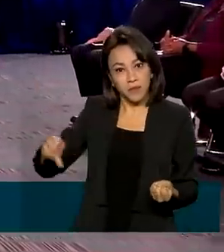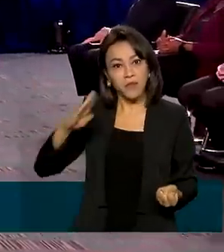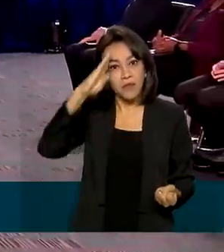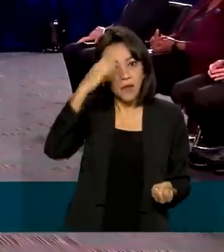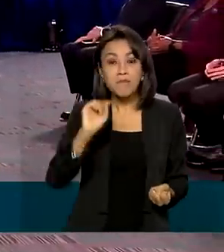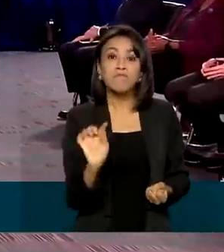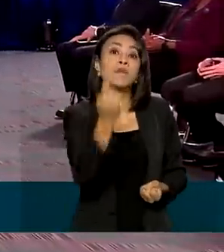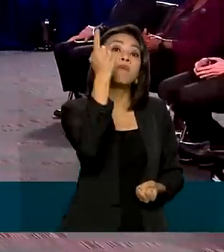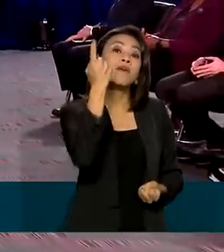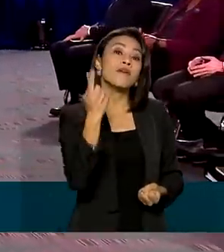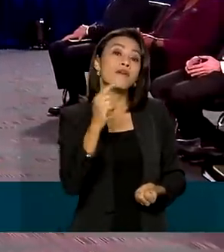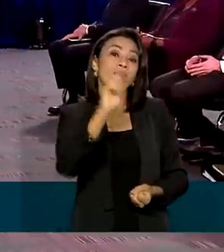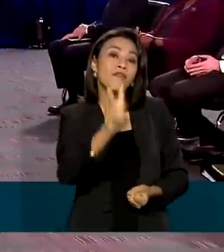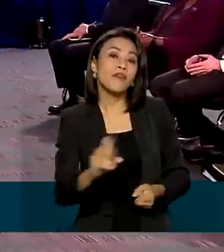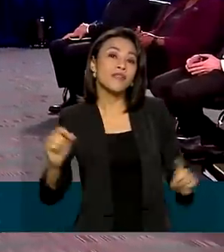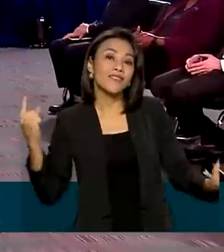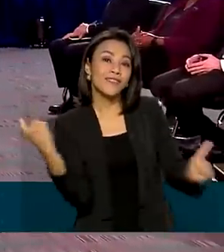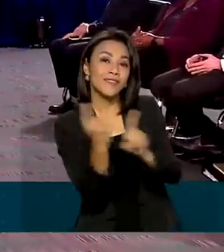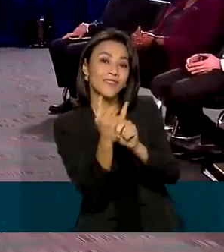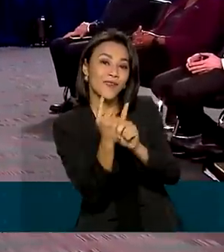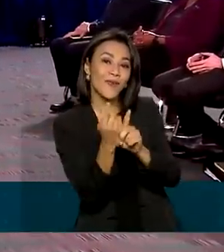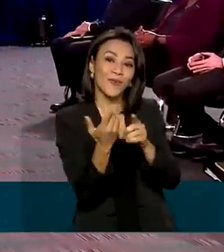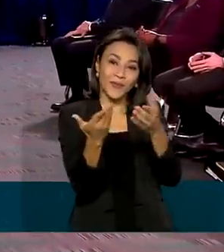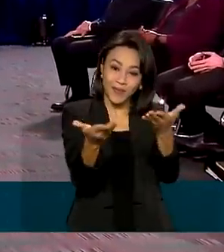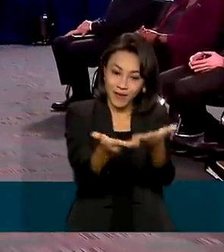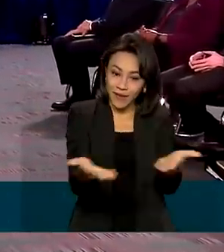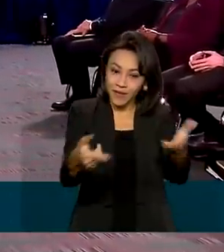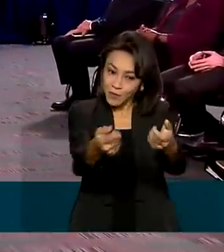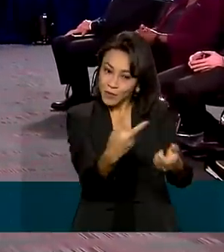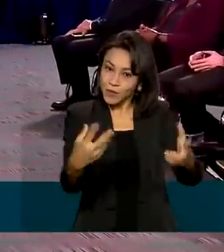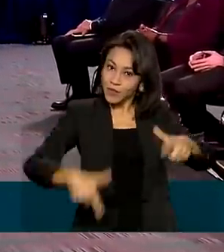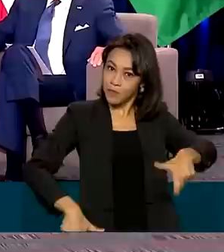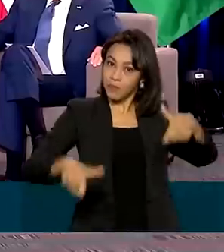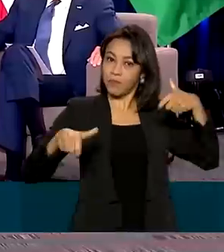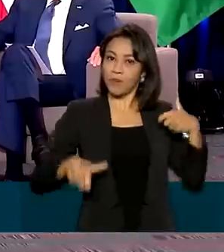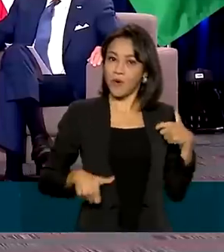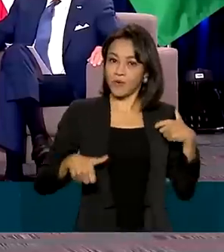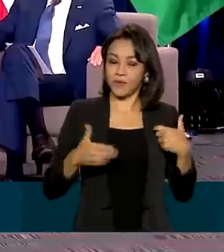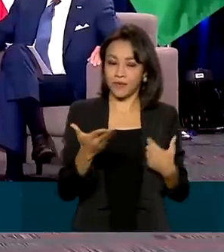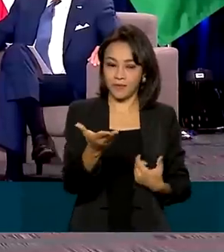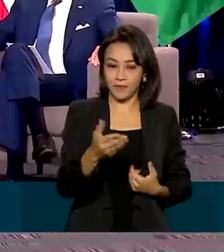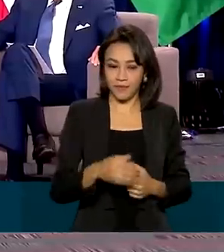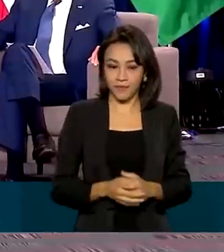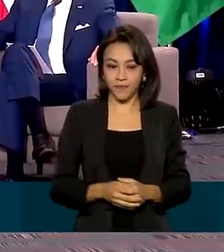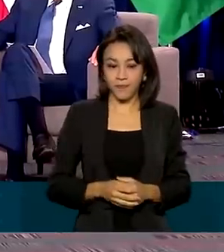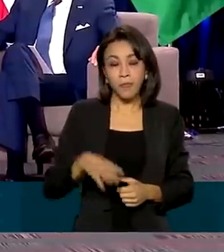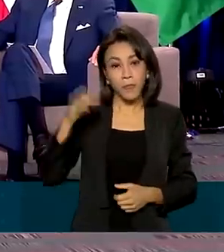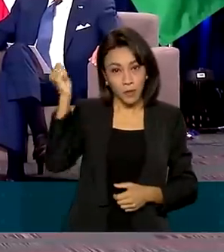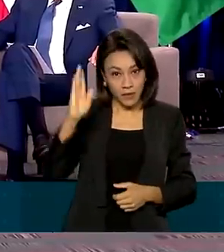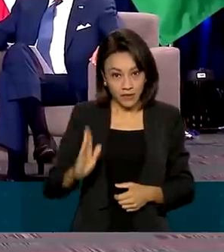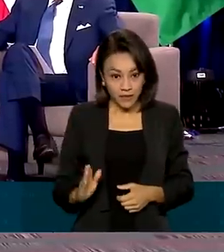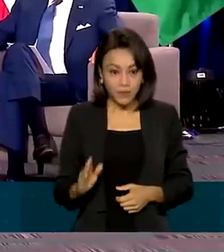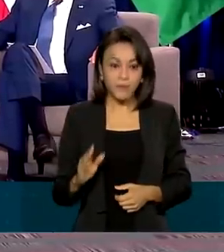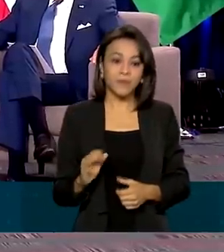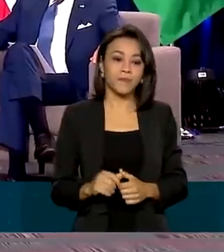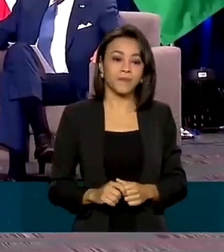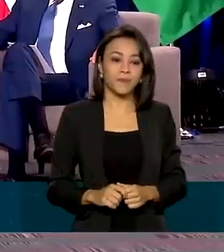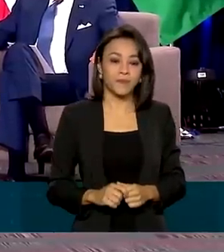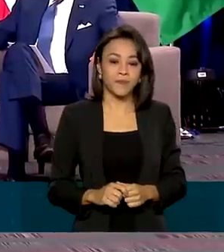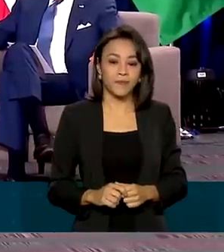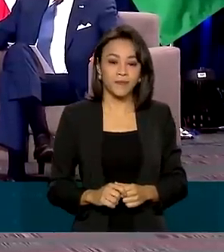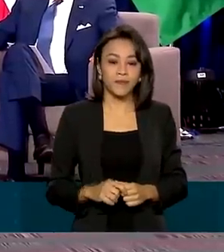vez que os dois se reuniram desde que tomou posse como presidente dos Estados Unidos. O Brasil é um gigante